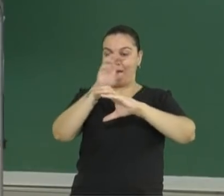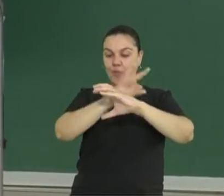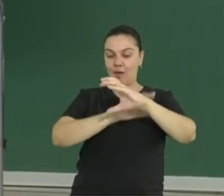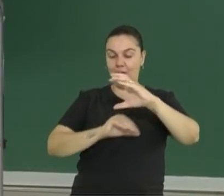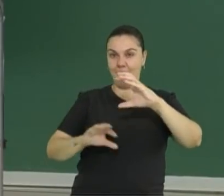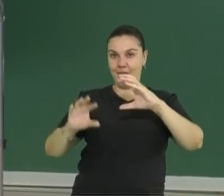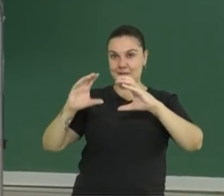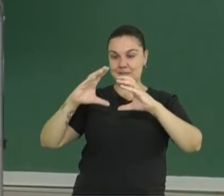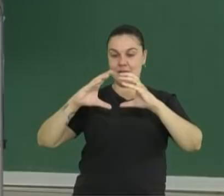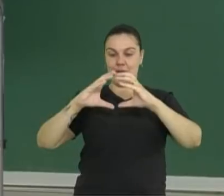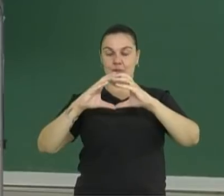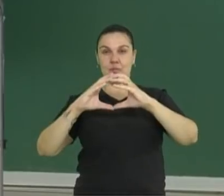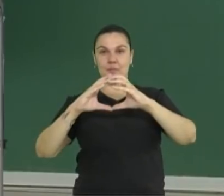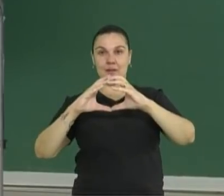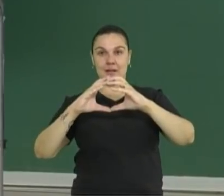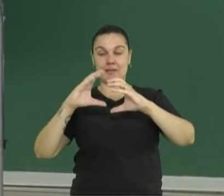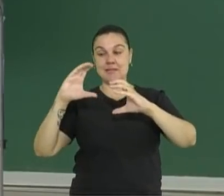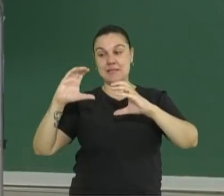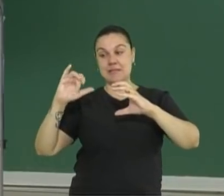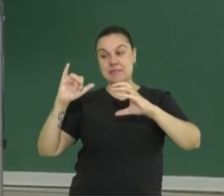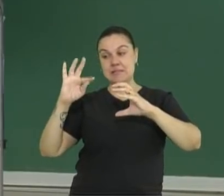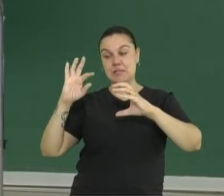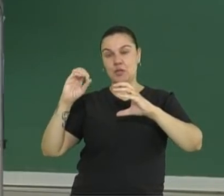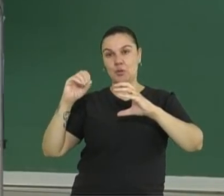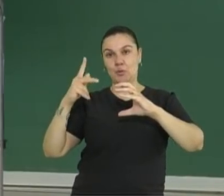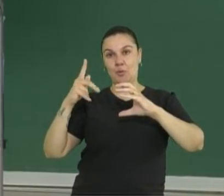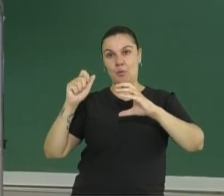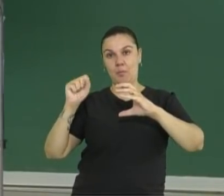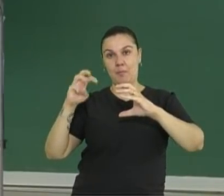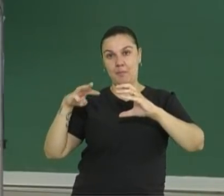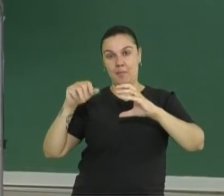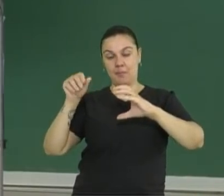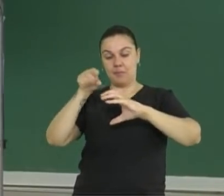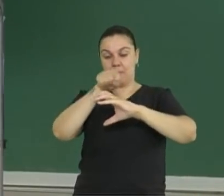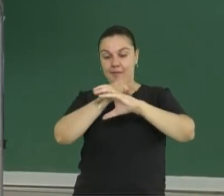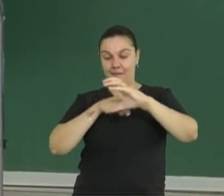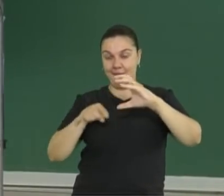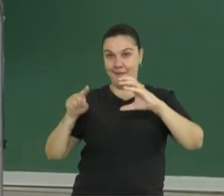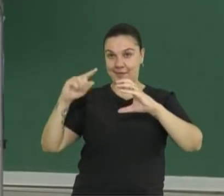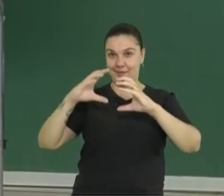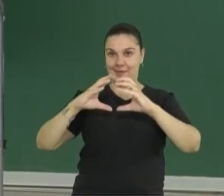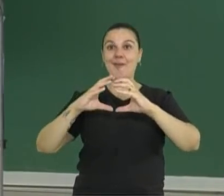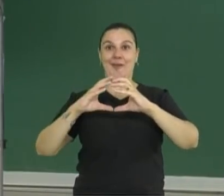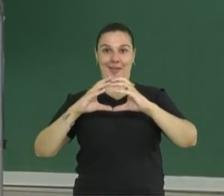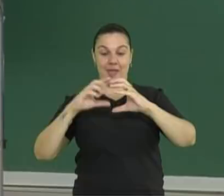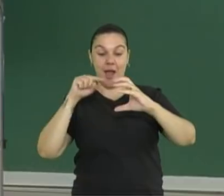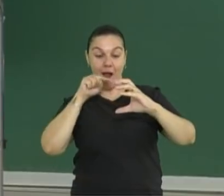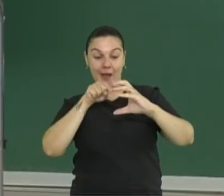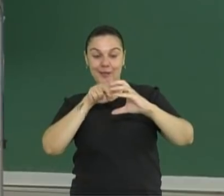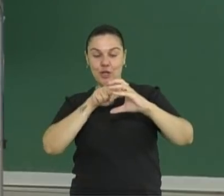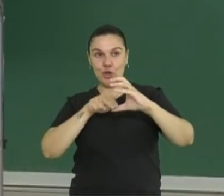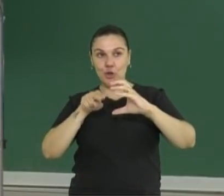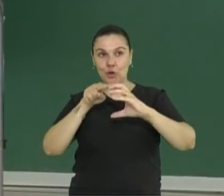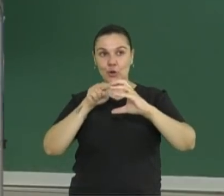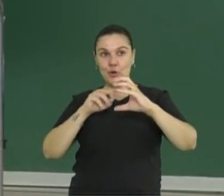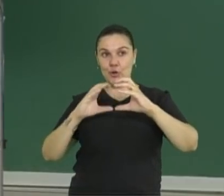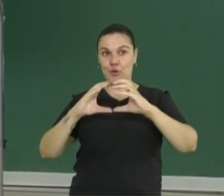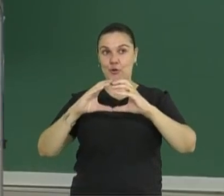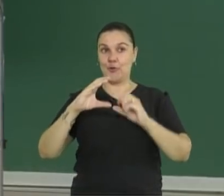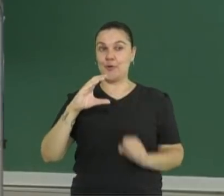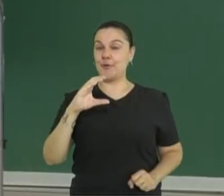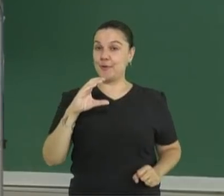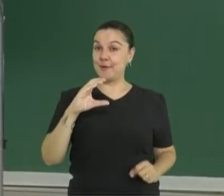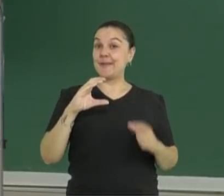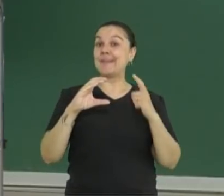que preenche a célula. Citoplasma, onde ficam mergulhadas as organelas. No interior do